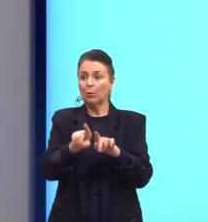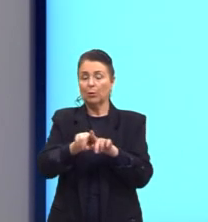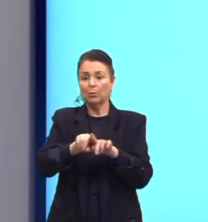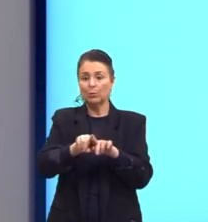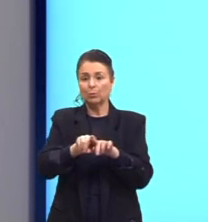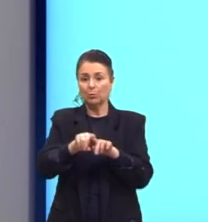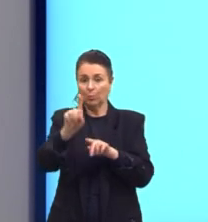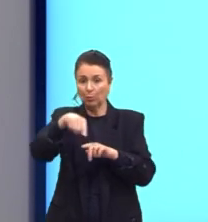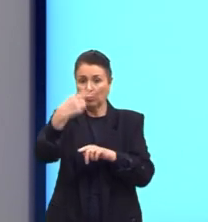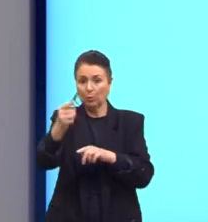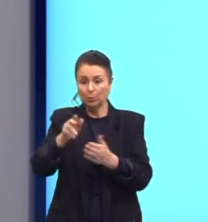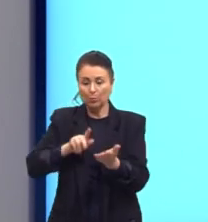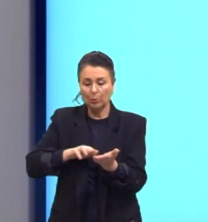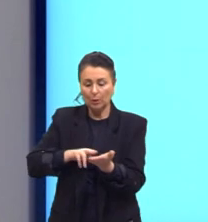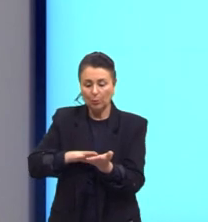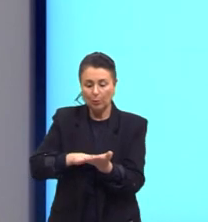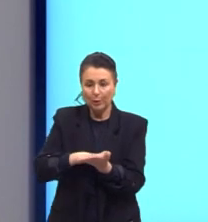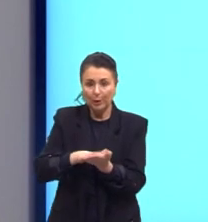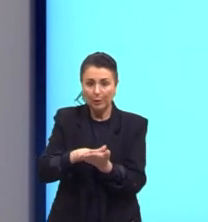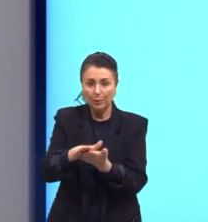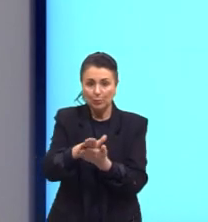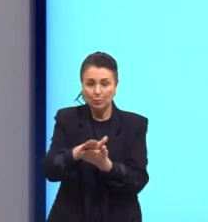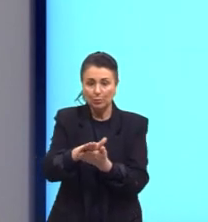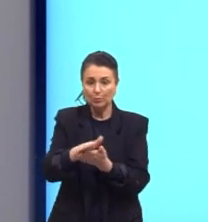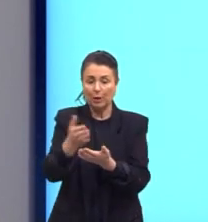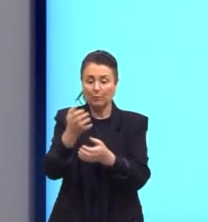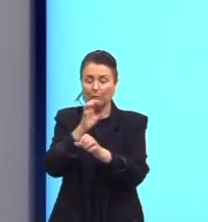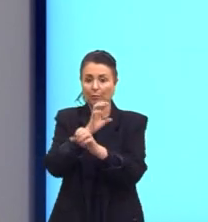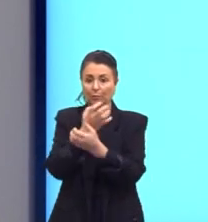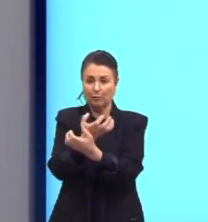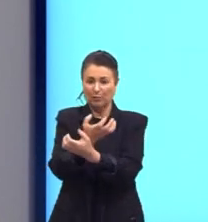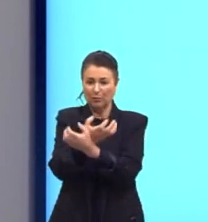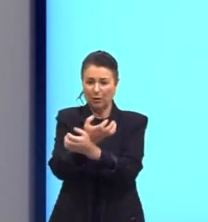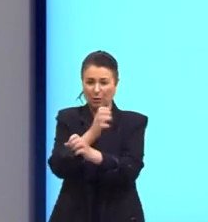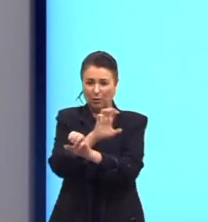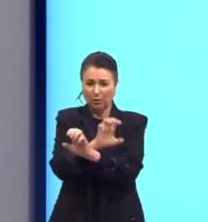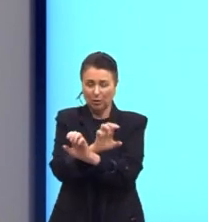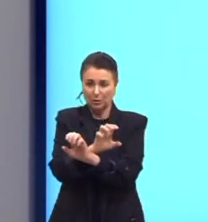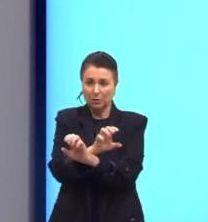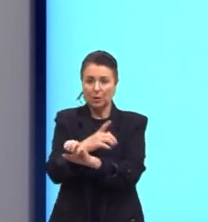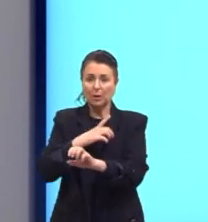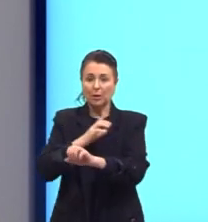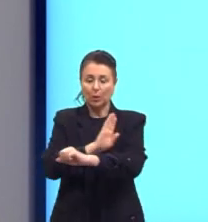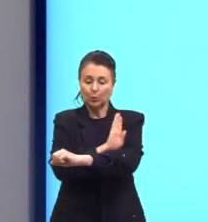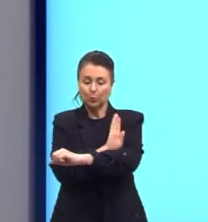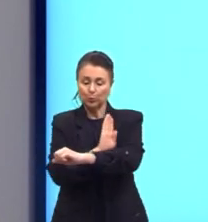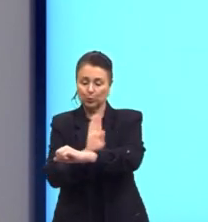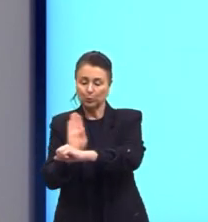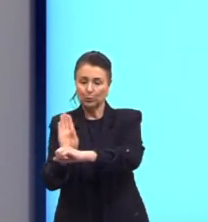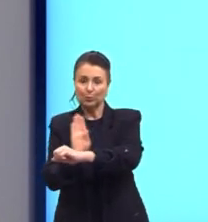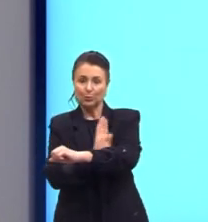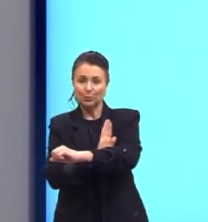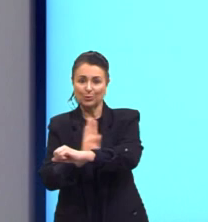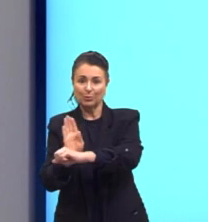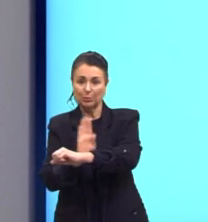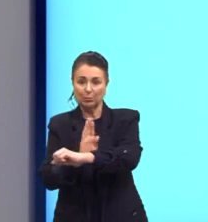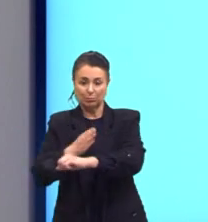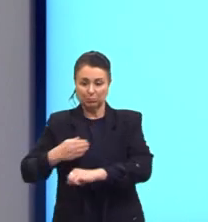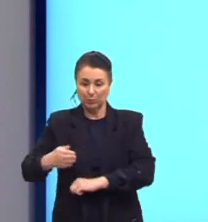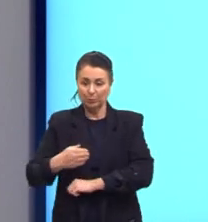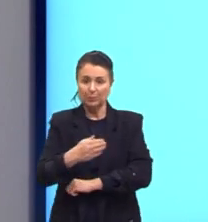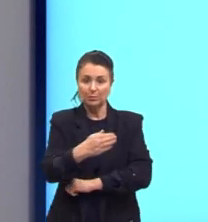é um réptil já fóssil Oi e o tubarão que é um peixe né um condricte